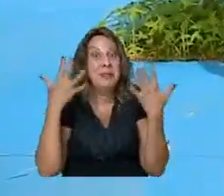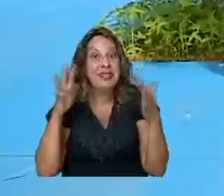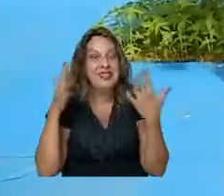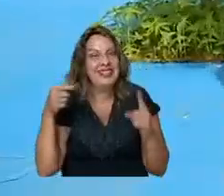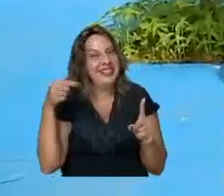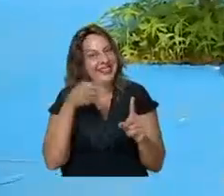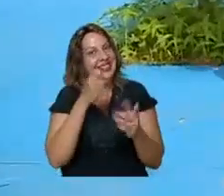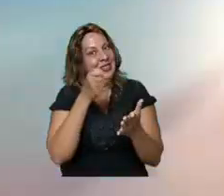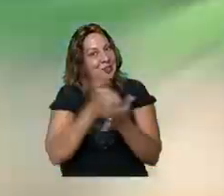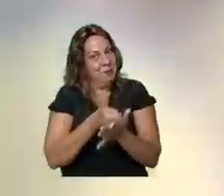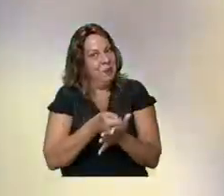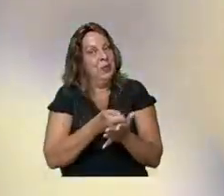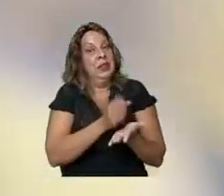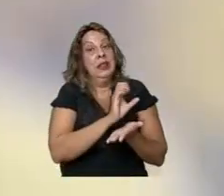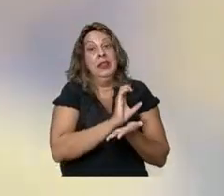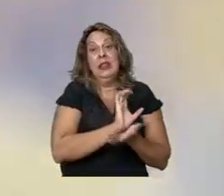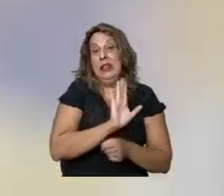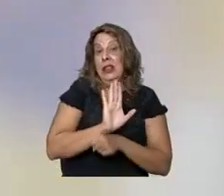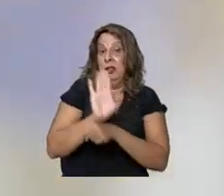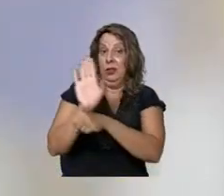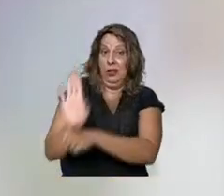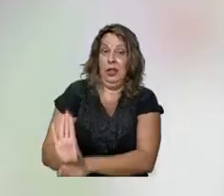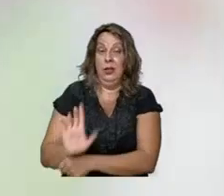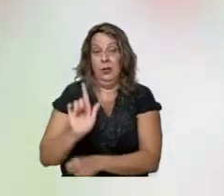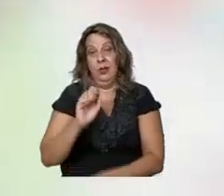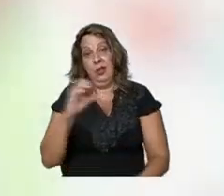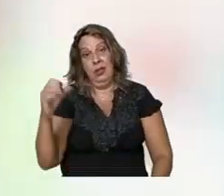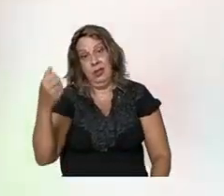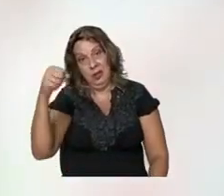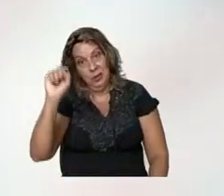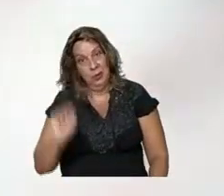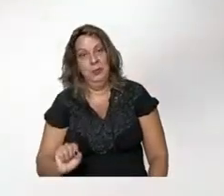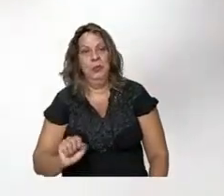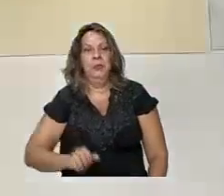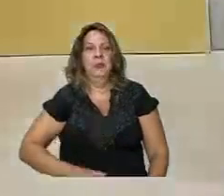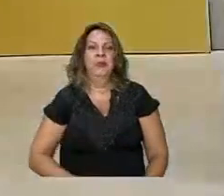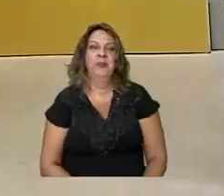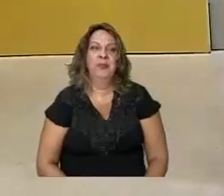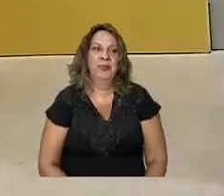Caju Cap e ter contribuído com as ações do GAC.